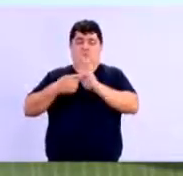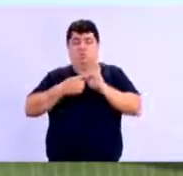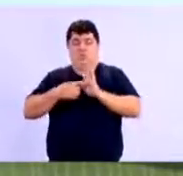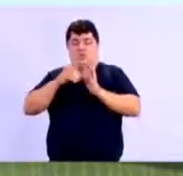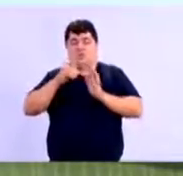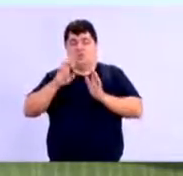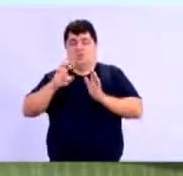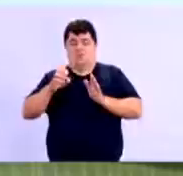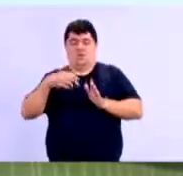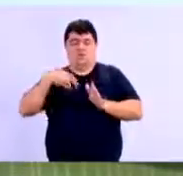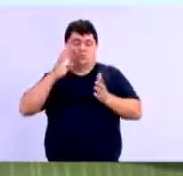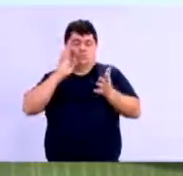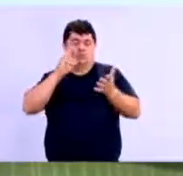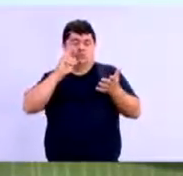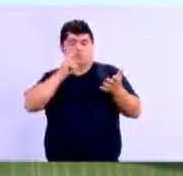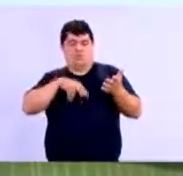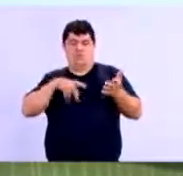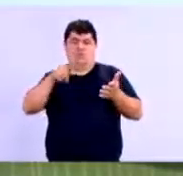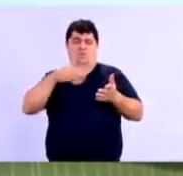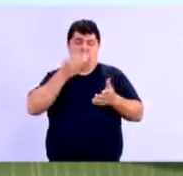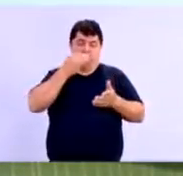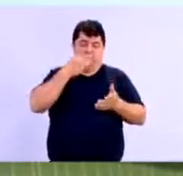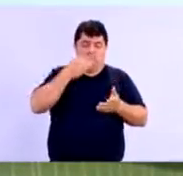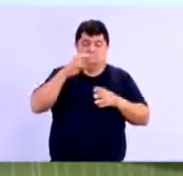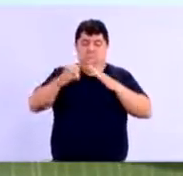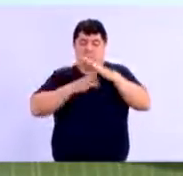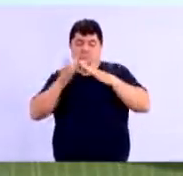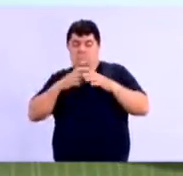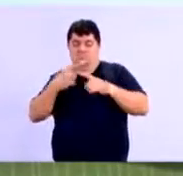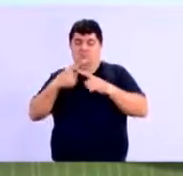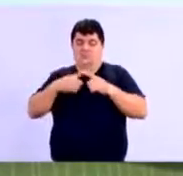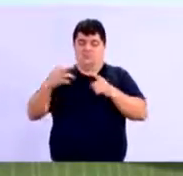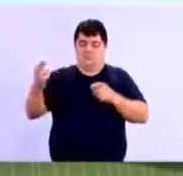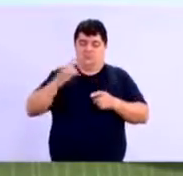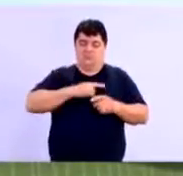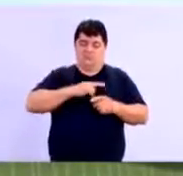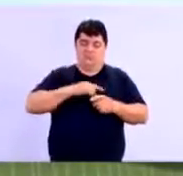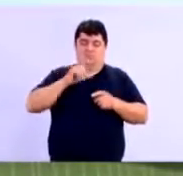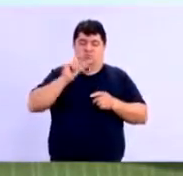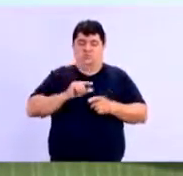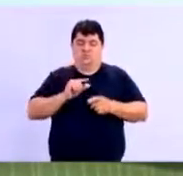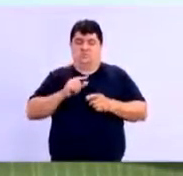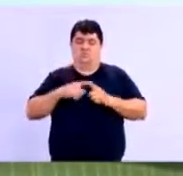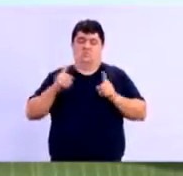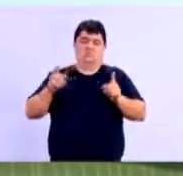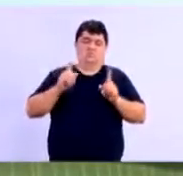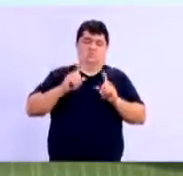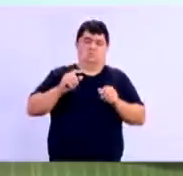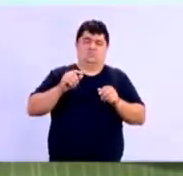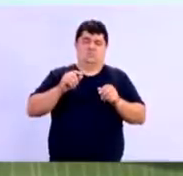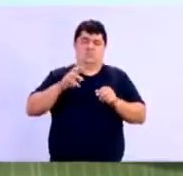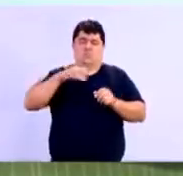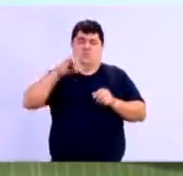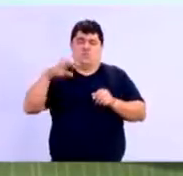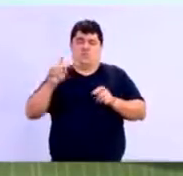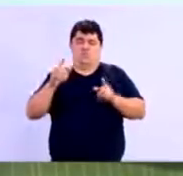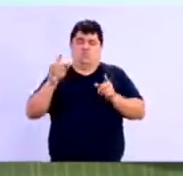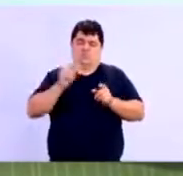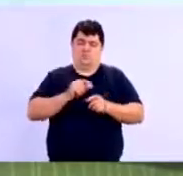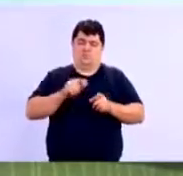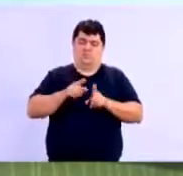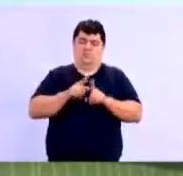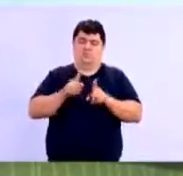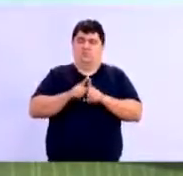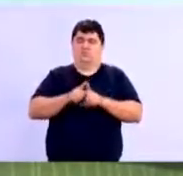negócio. Eu tenho que ter uma renda melhor. O retorno do meu patrimônio líquido está baixo, o retorno sobre o total dos meus ativos também está baixo. A minha margem está baixa.